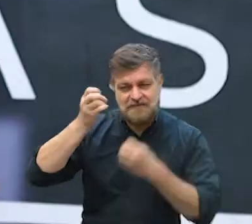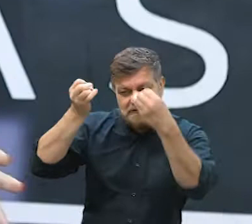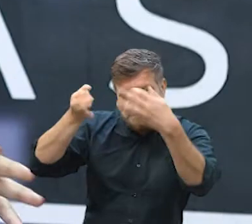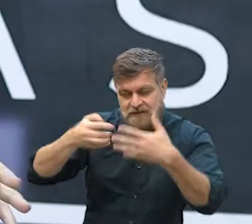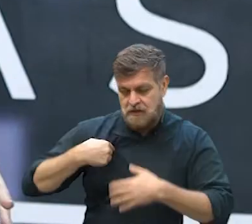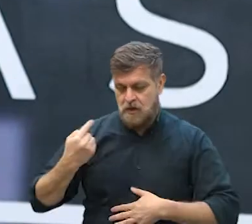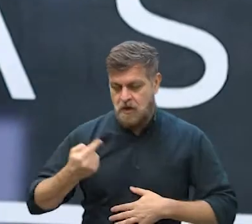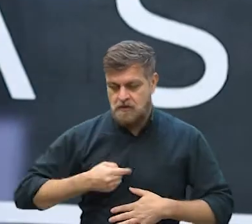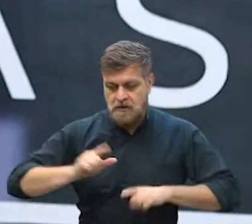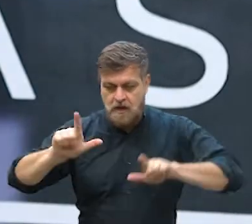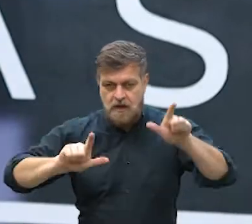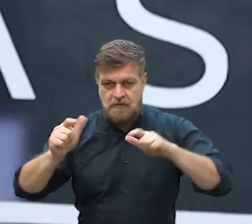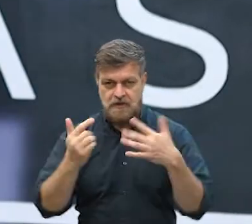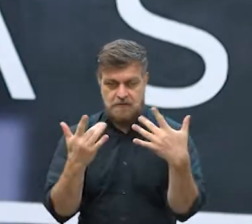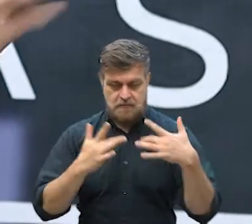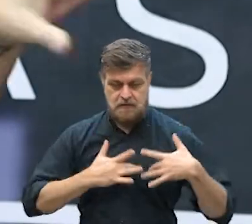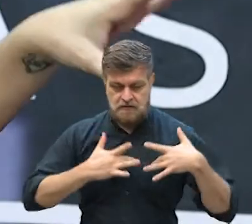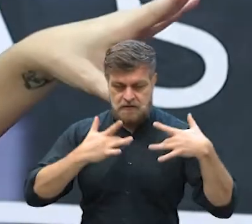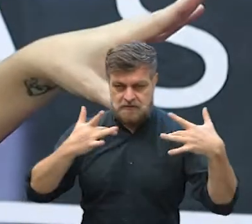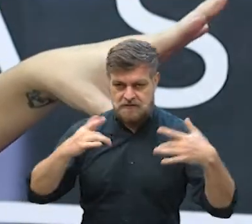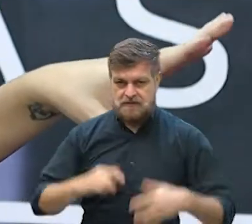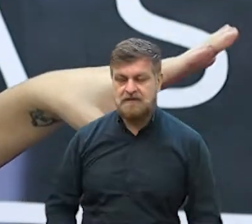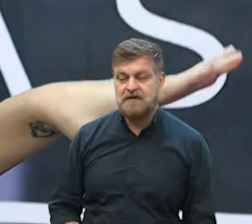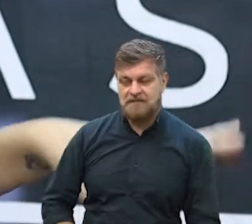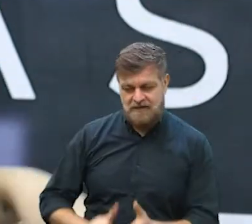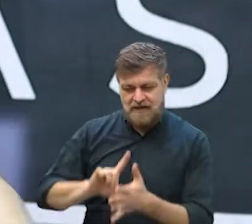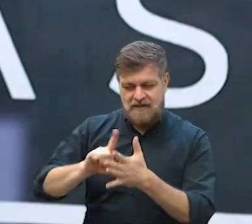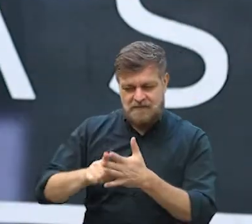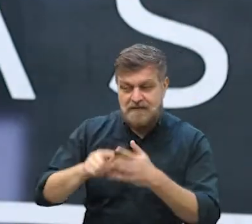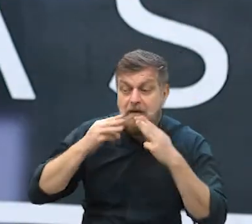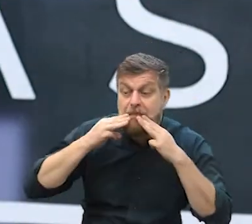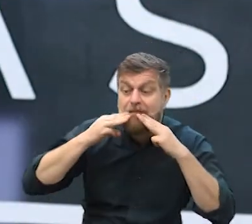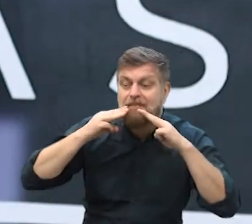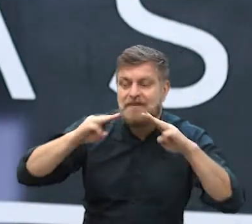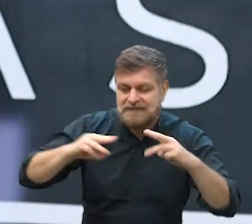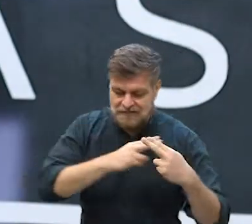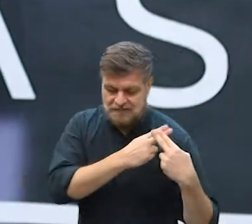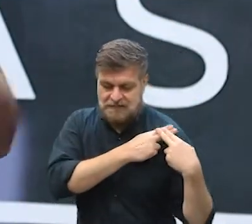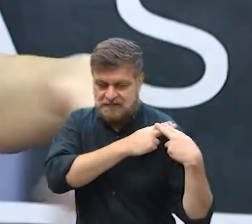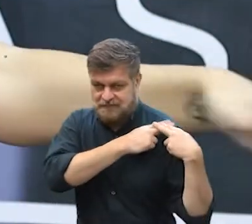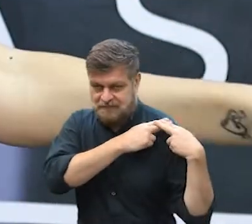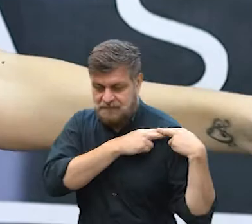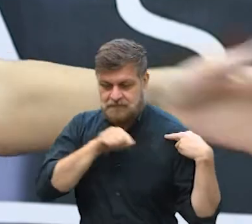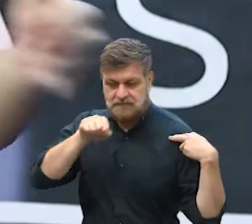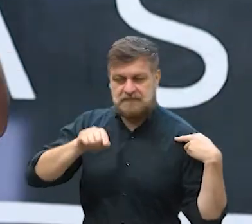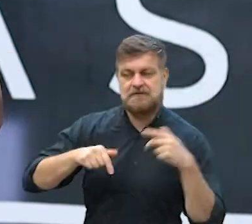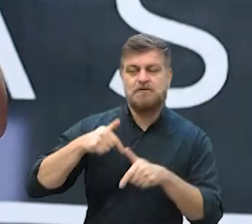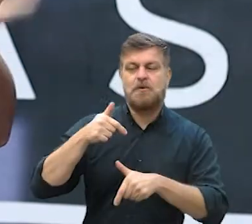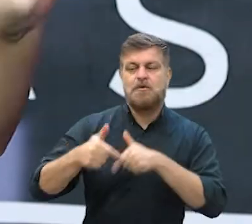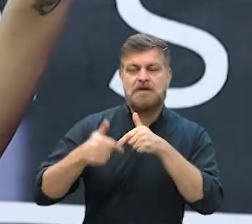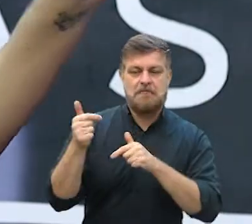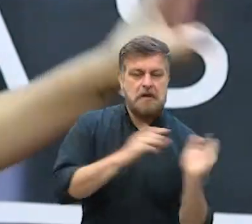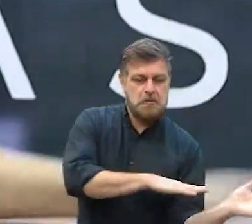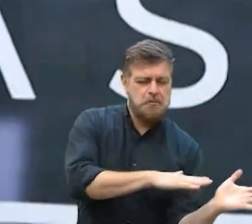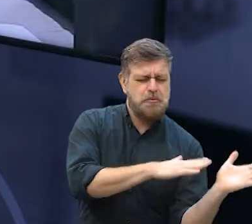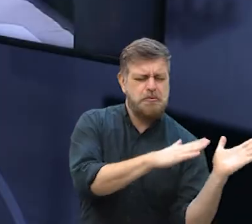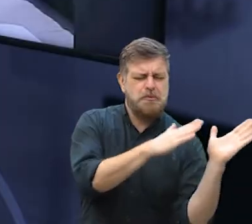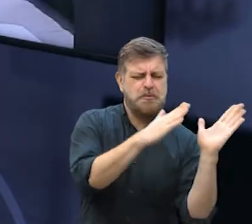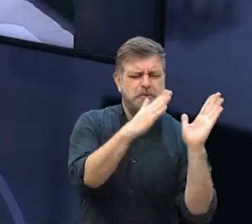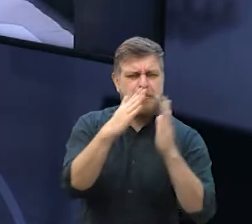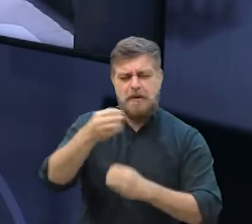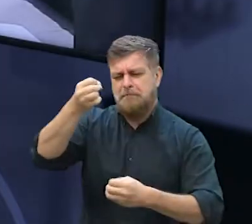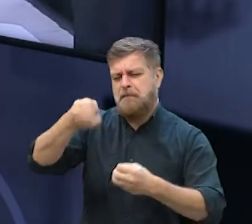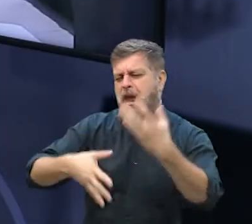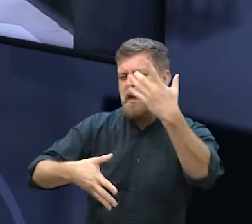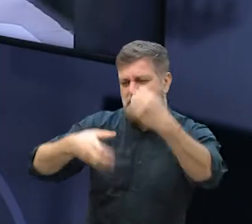Mãos Solidárias fala das missões, ainda vou chegar lá, né? Vocês têm um trabalho extenso, a gente passaria o dia aqui falando,